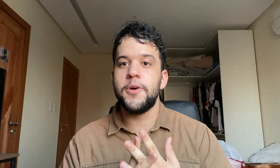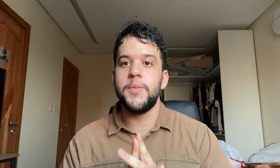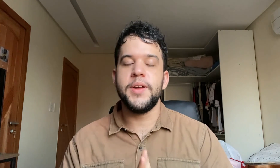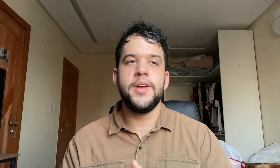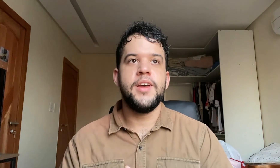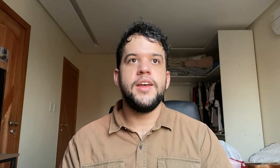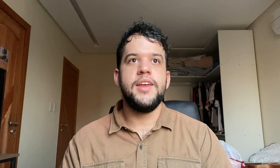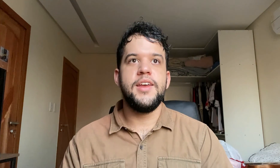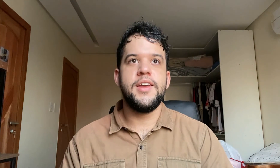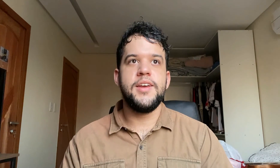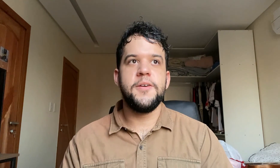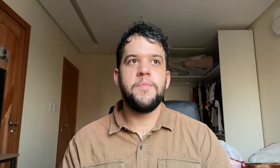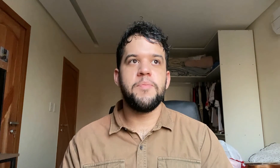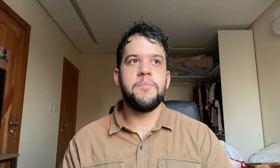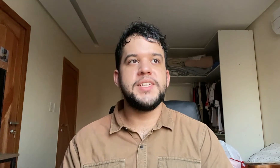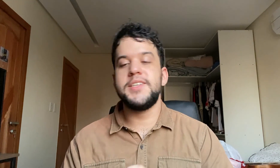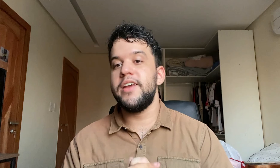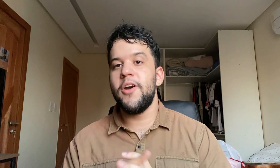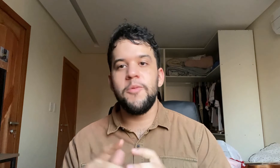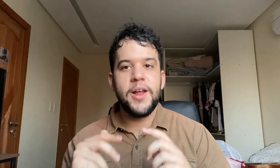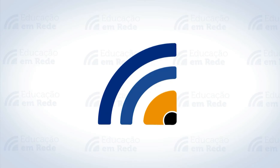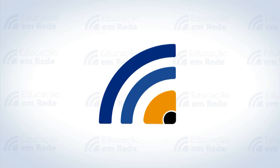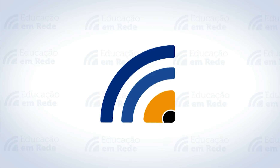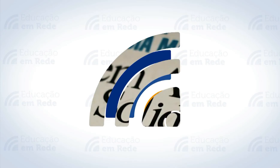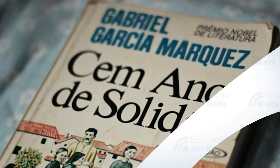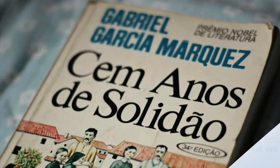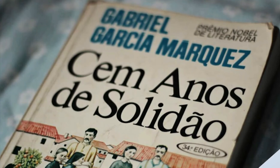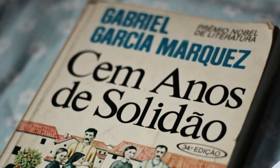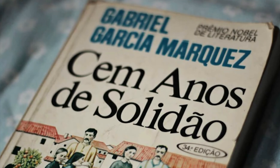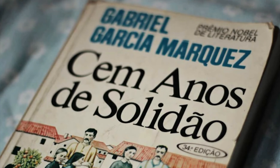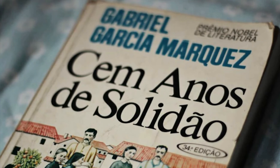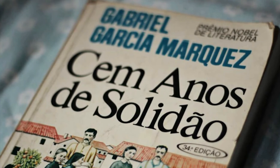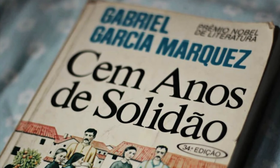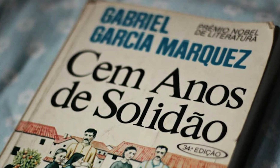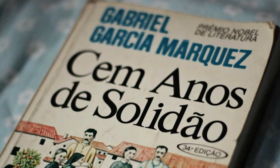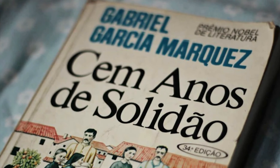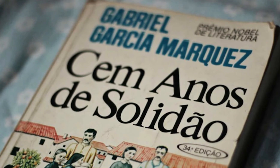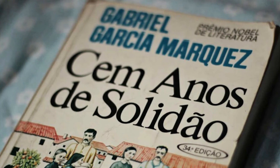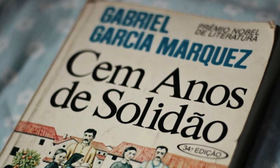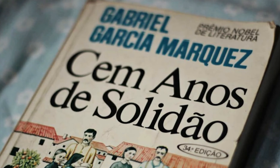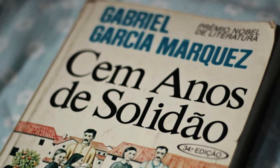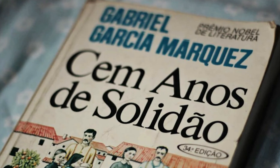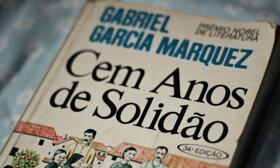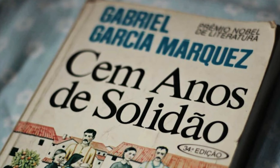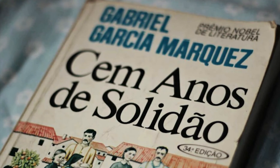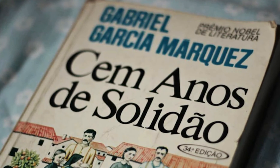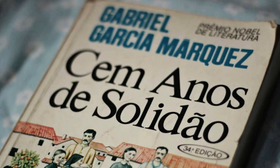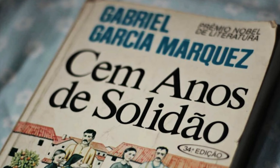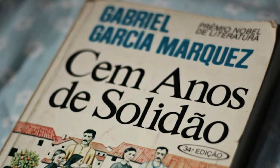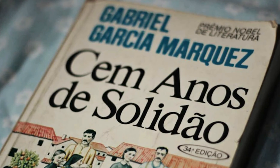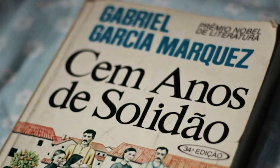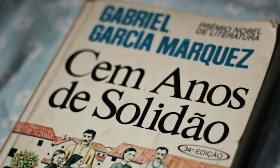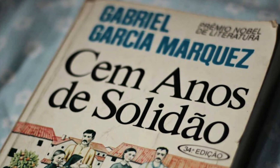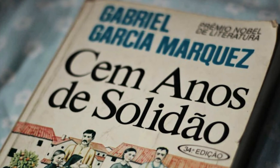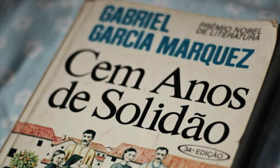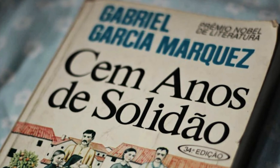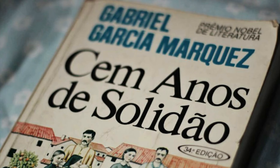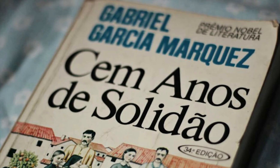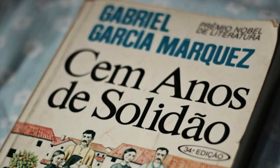mesma forma. Mas assim, é o melhor livro do mundo. Sem meme nenhum, assim, é o melhor livro que eu já li na minha